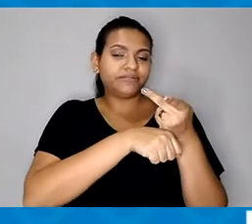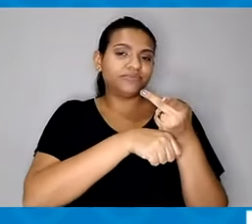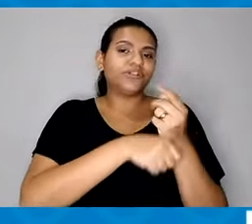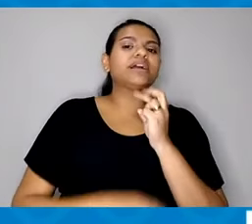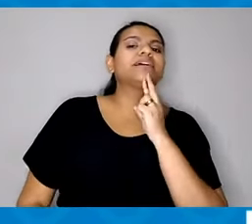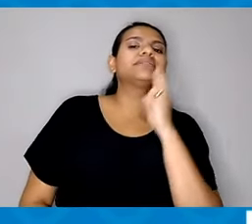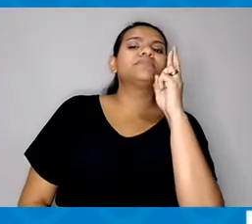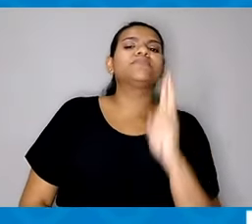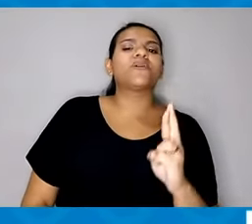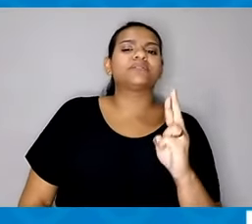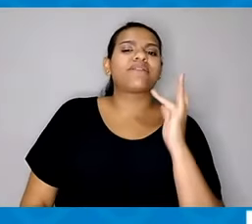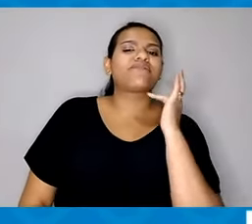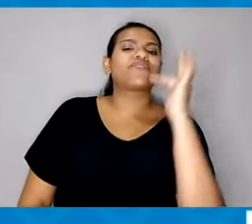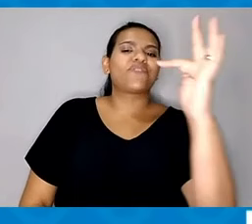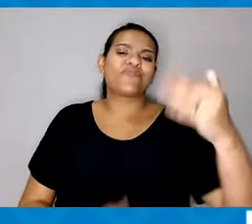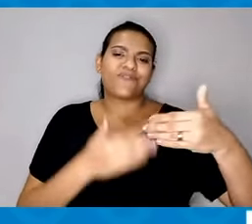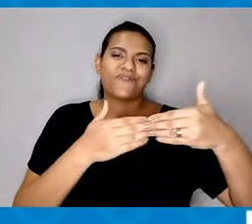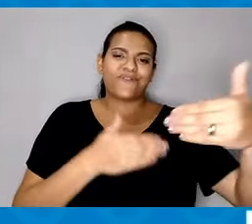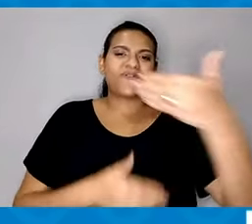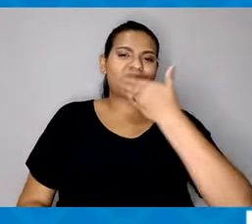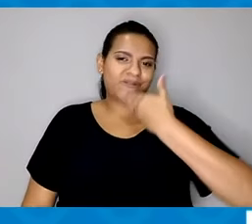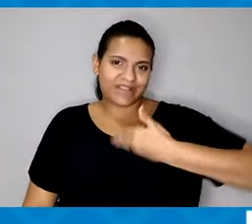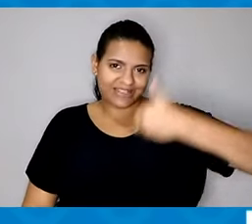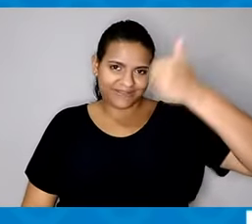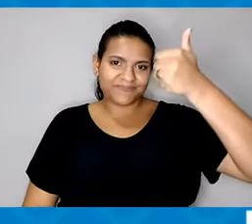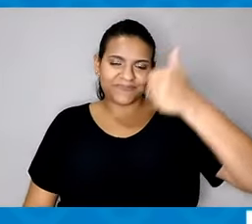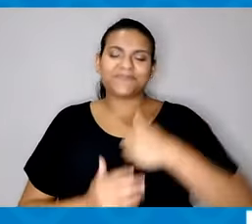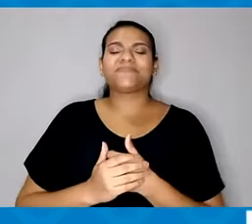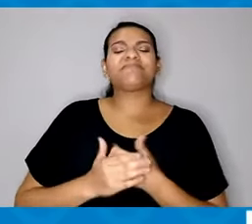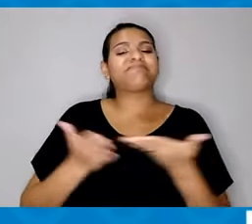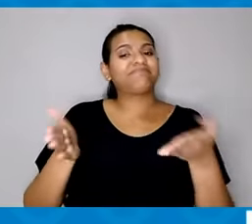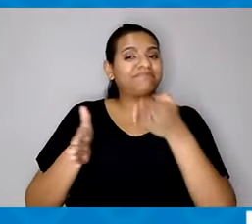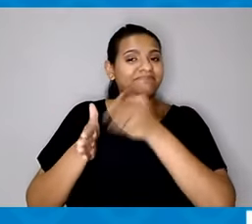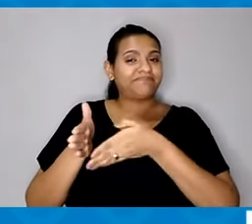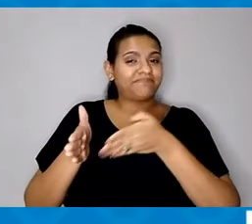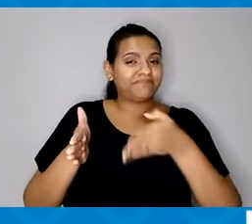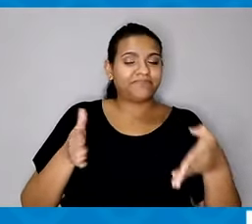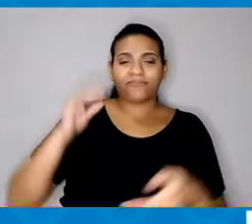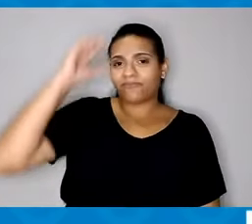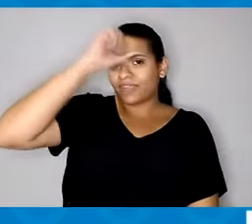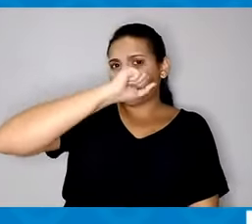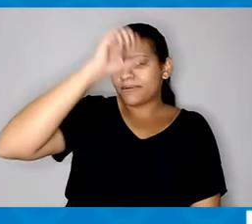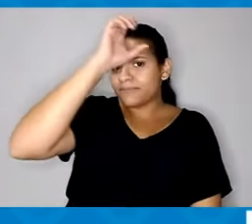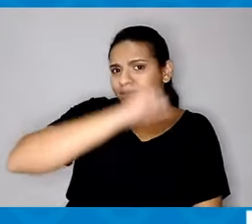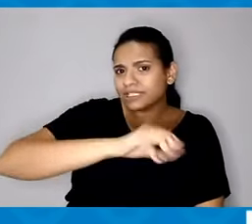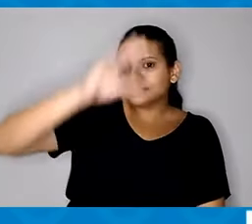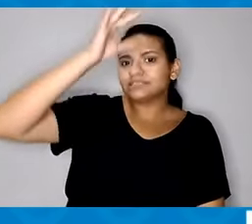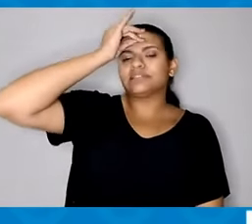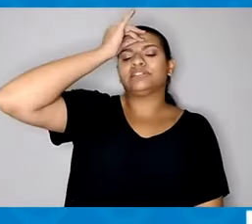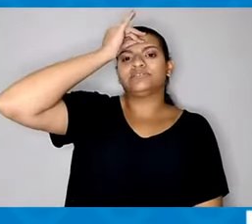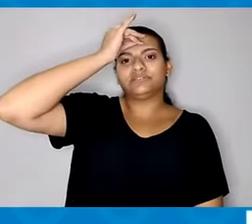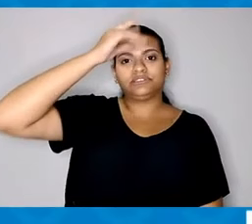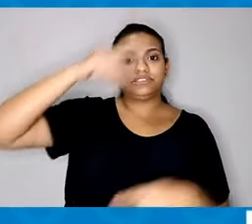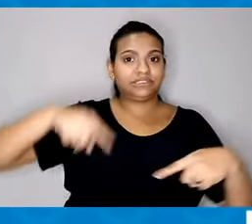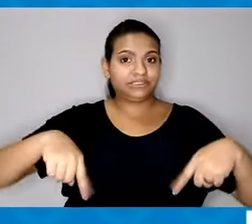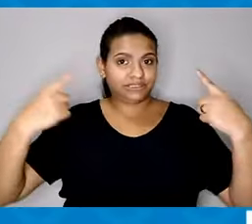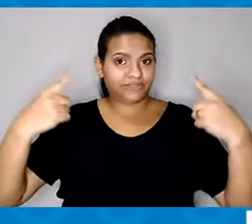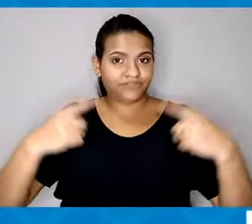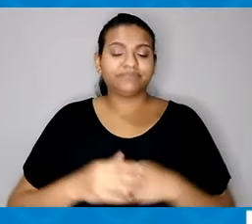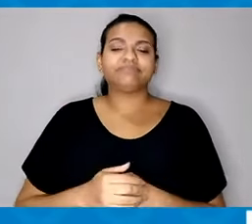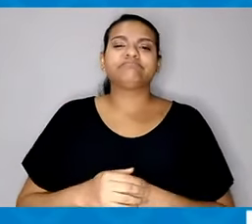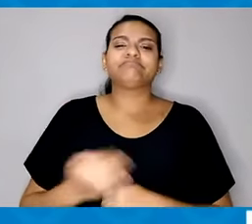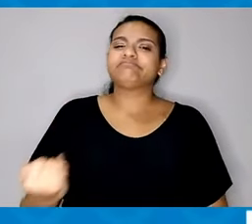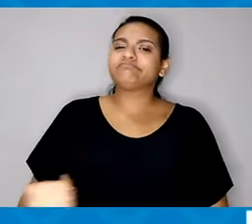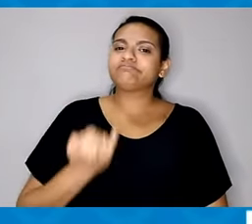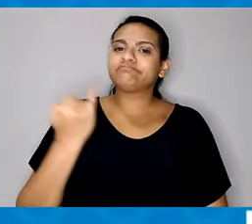esse olhar, exatamente nesse processo de aprendizagem por desafios, né, a importância deste modelo na